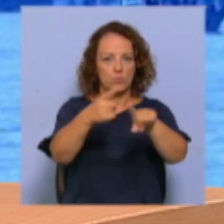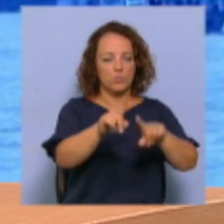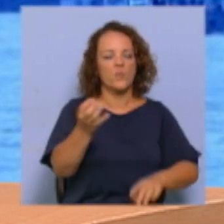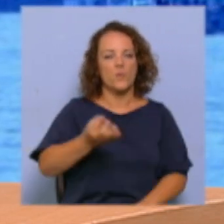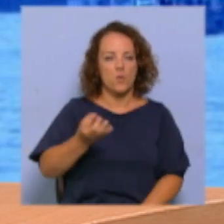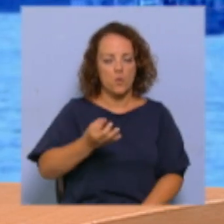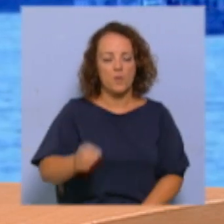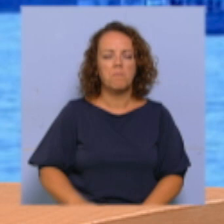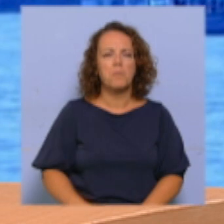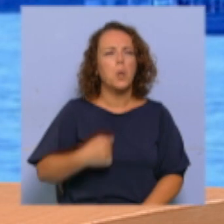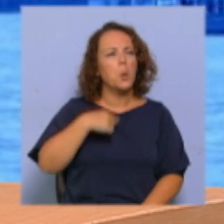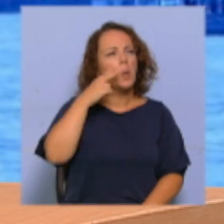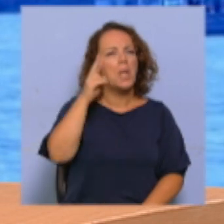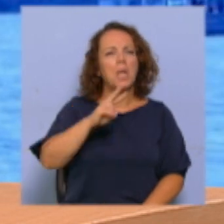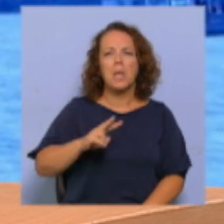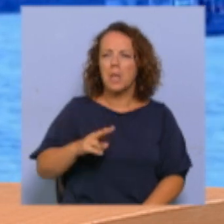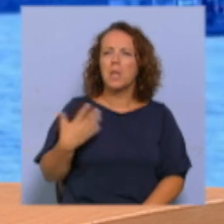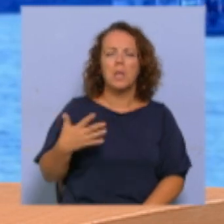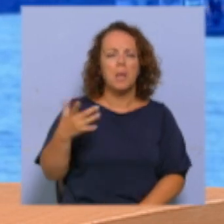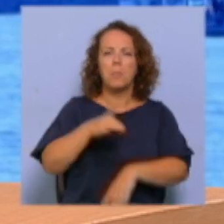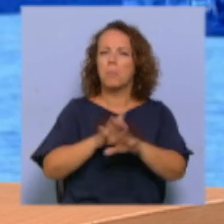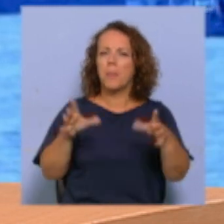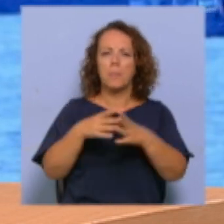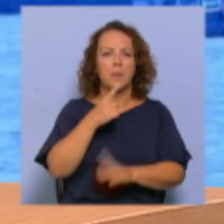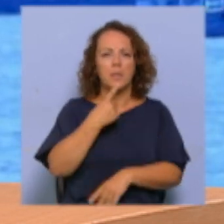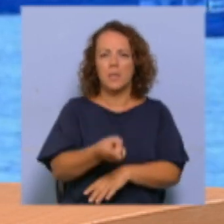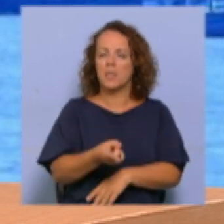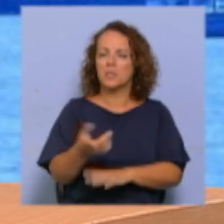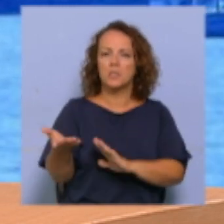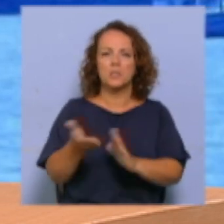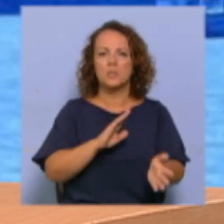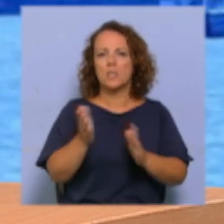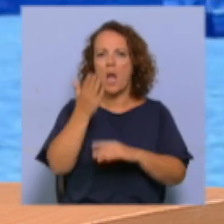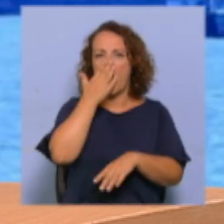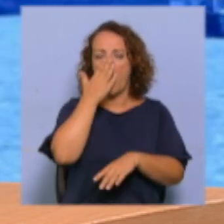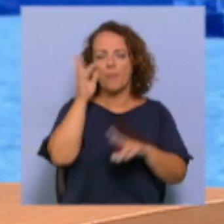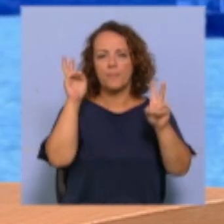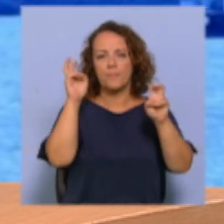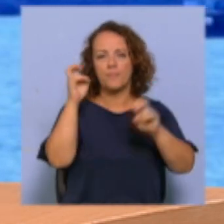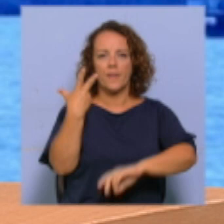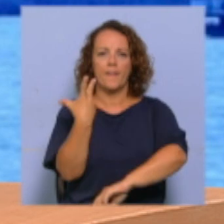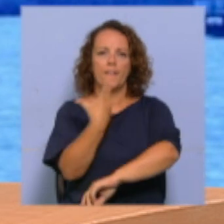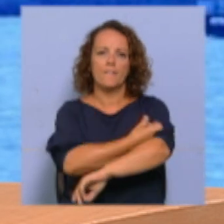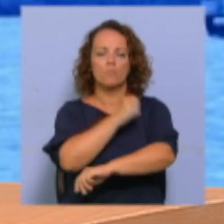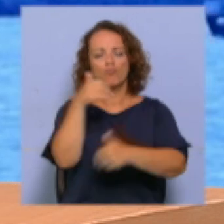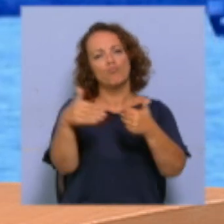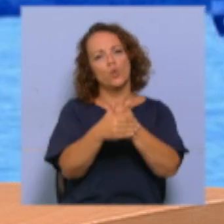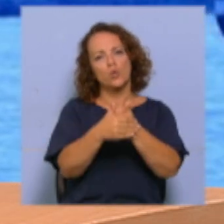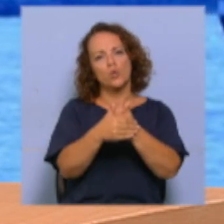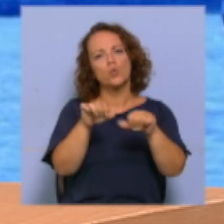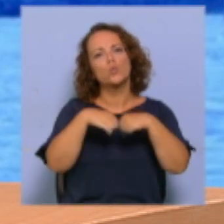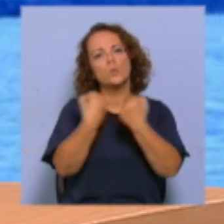Li algures que a pandemia pode ter causado um fenómeno de eutanásia social em relação aos mais